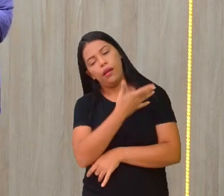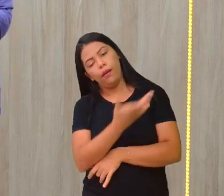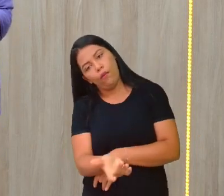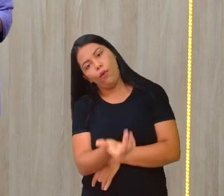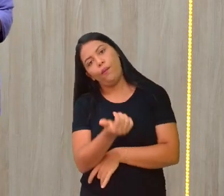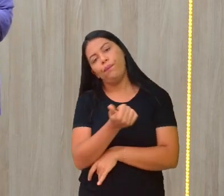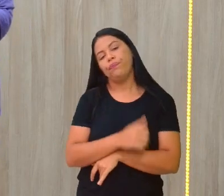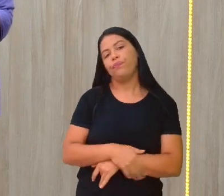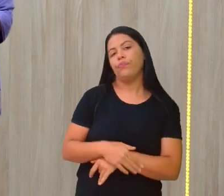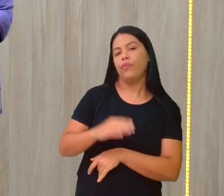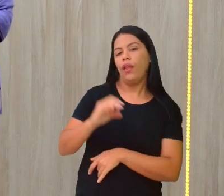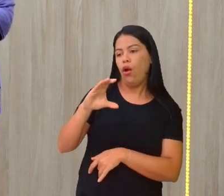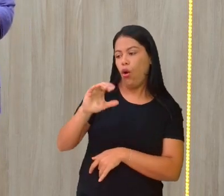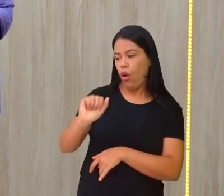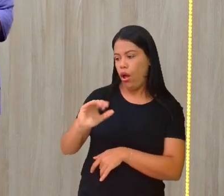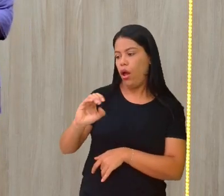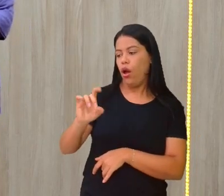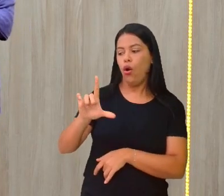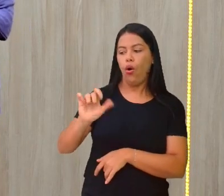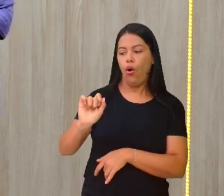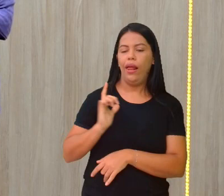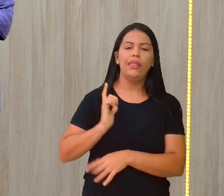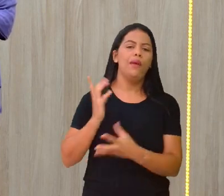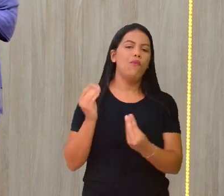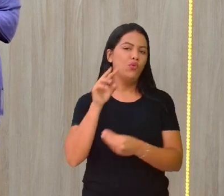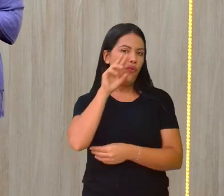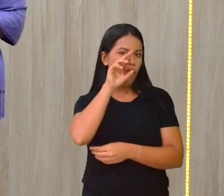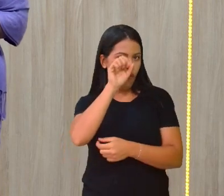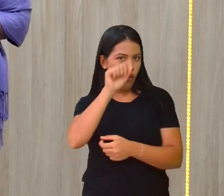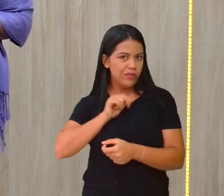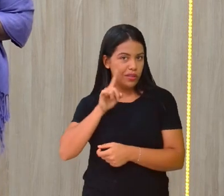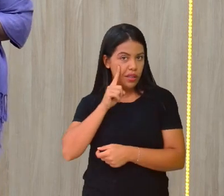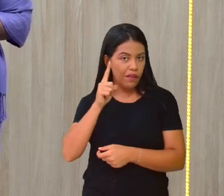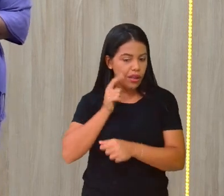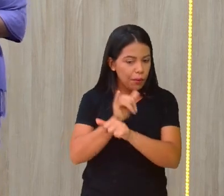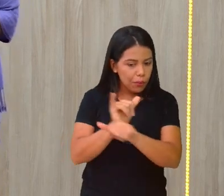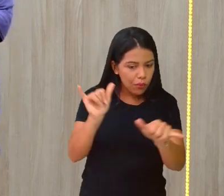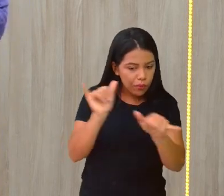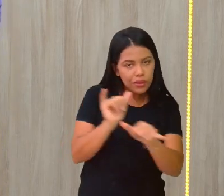essa pegada aí na sua publicidade, né?